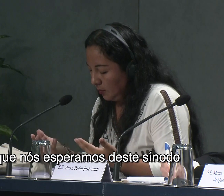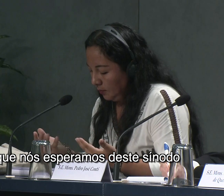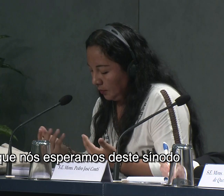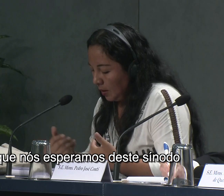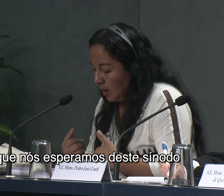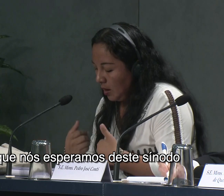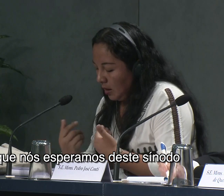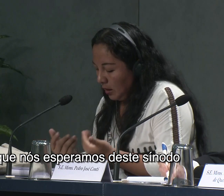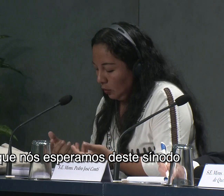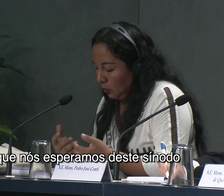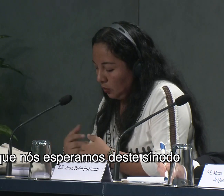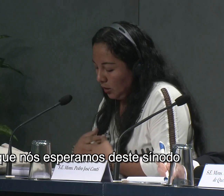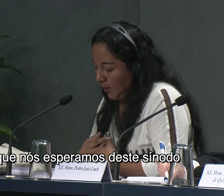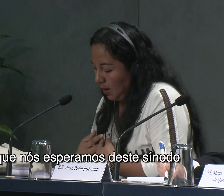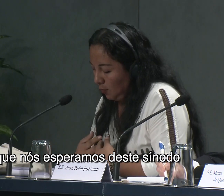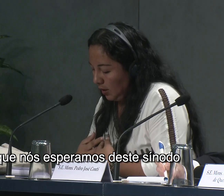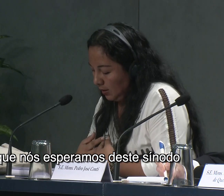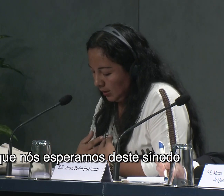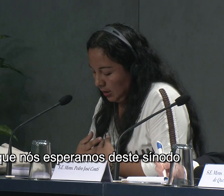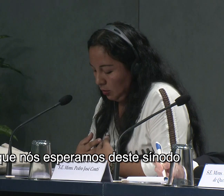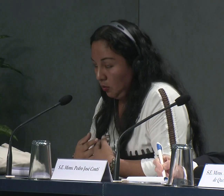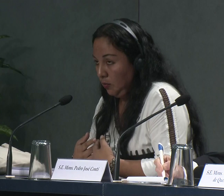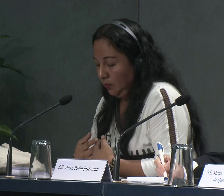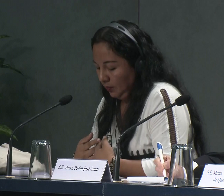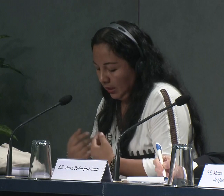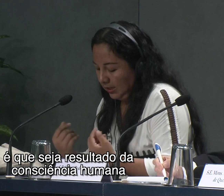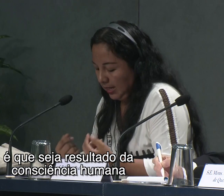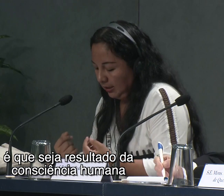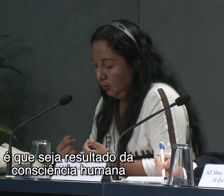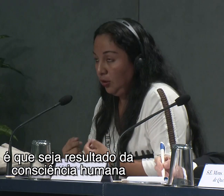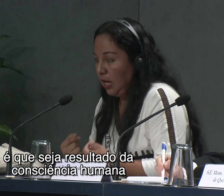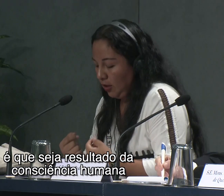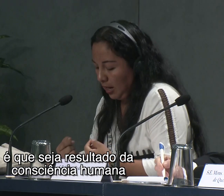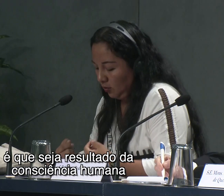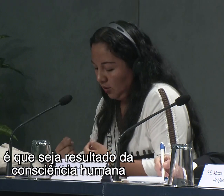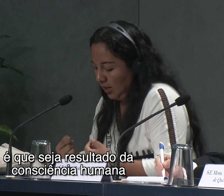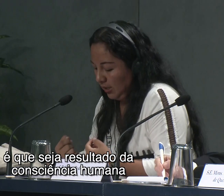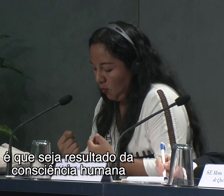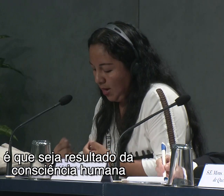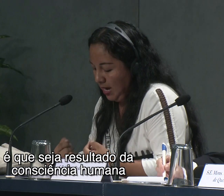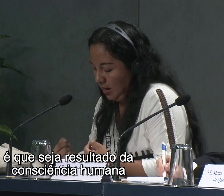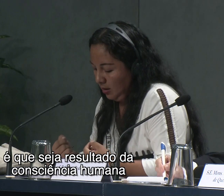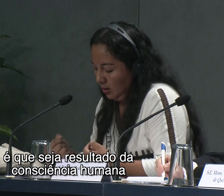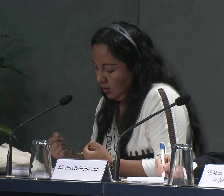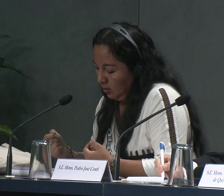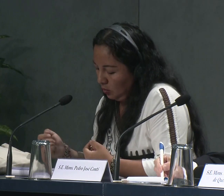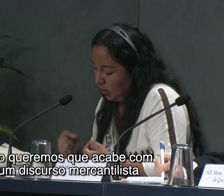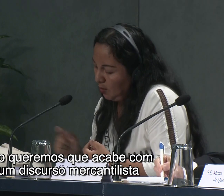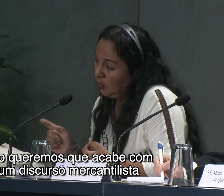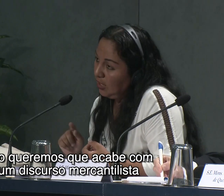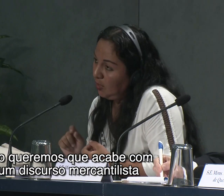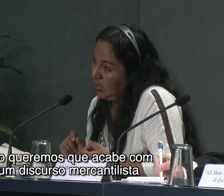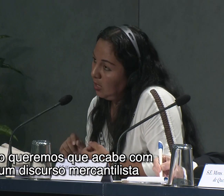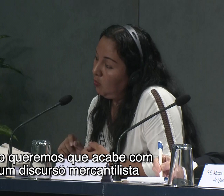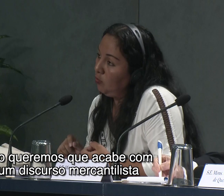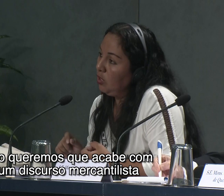eso que nosotros esperamos de este sínodo, que sea el resultado de la conciencia humana. No queremos